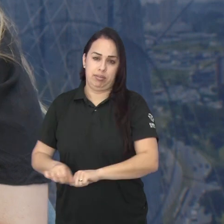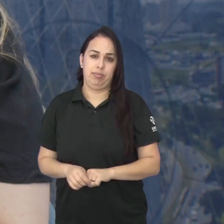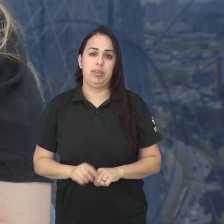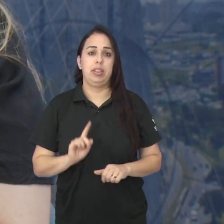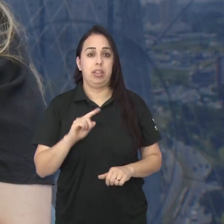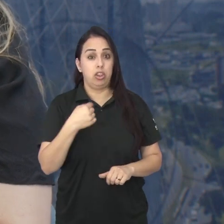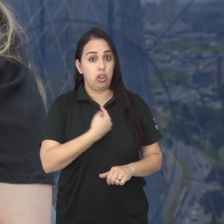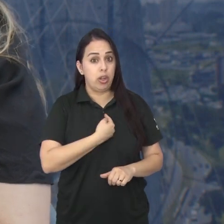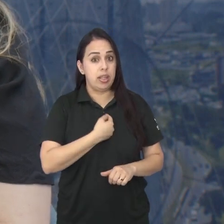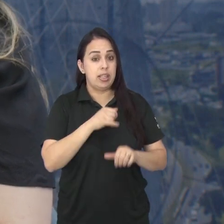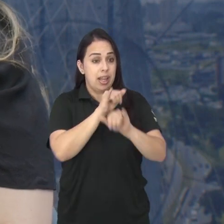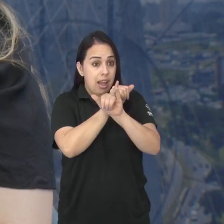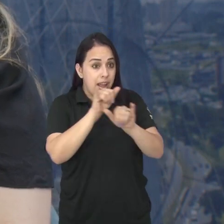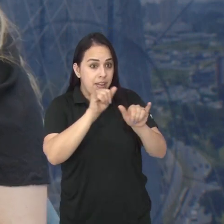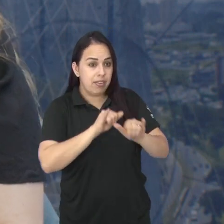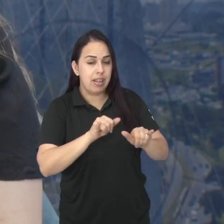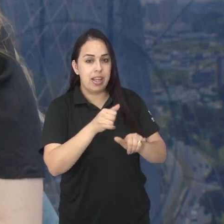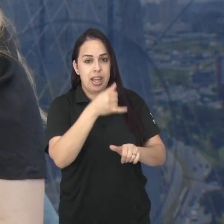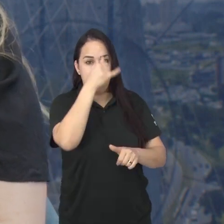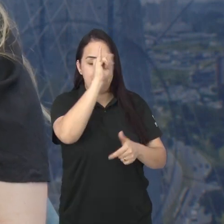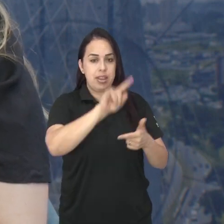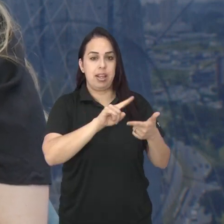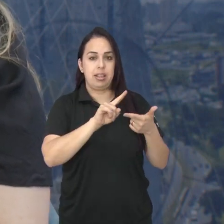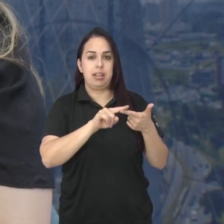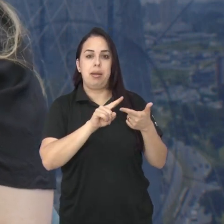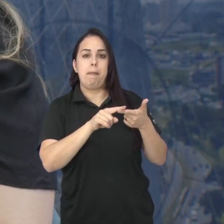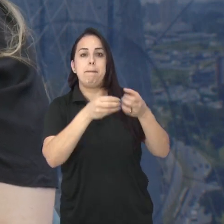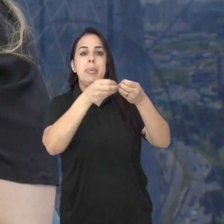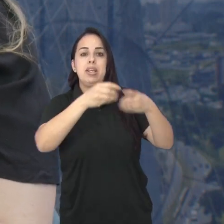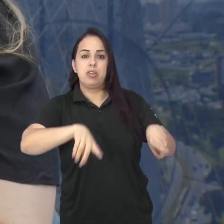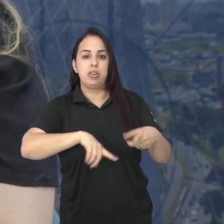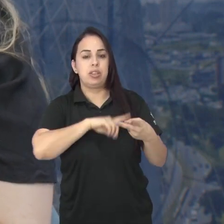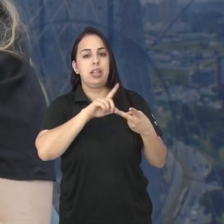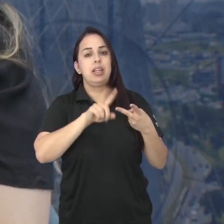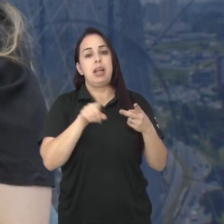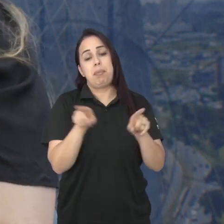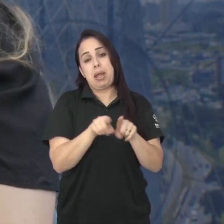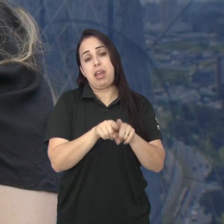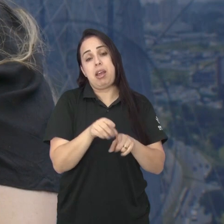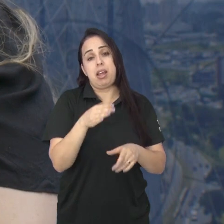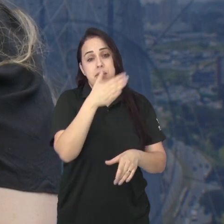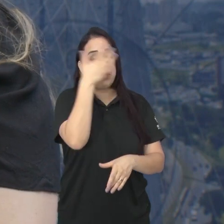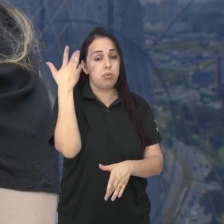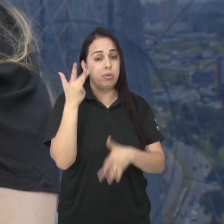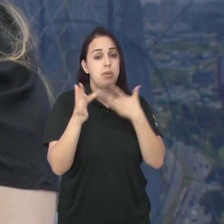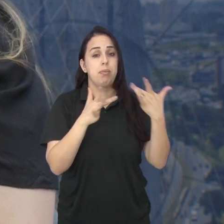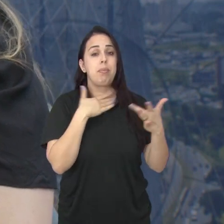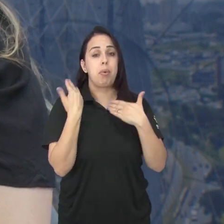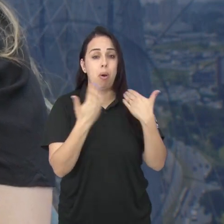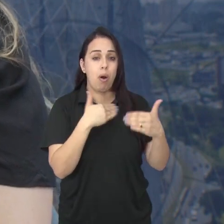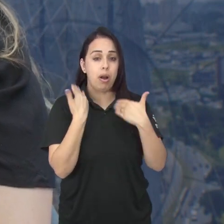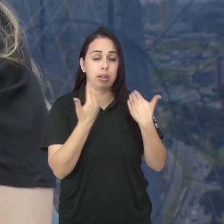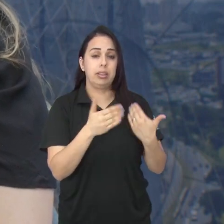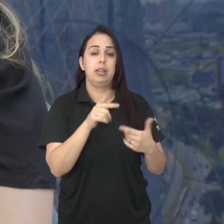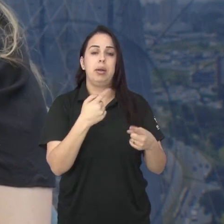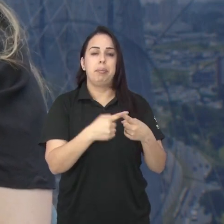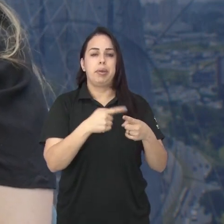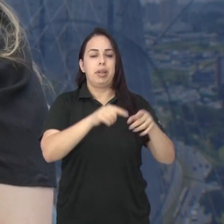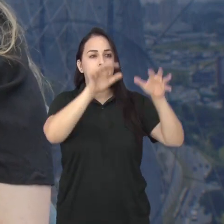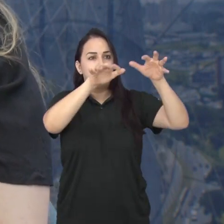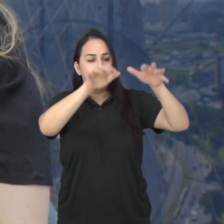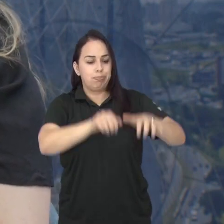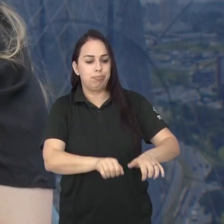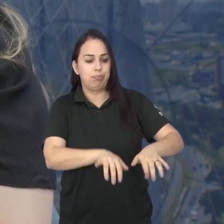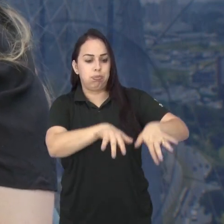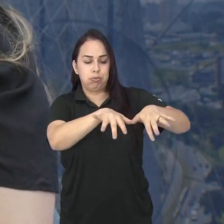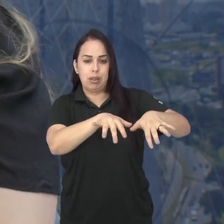prevenção, a gente evita, além dos danos materiais, mas sobretudo as mortes, né, que podem acontecer devido a essa temporada